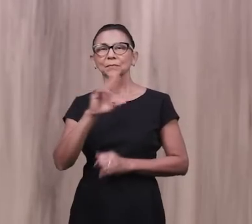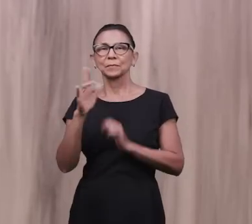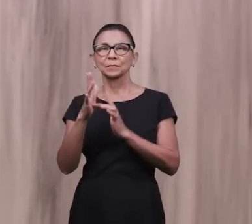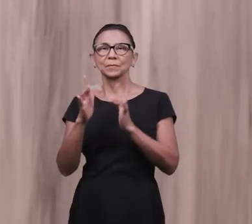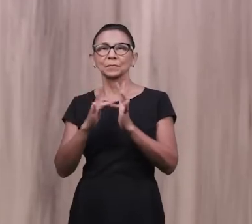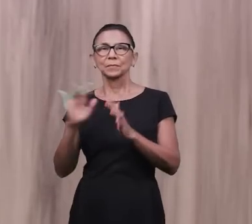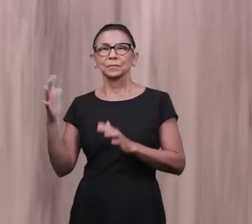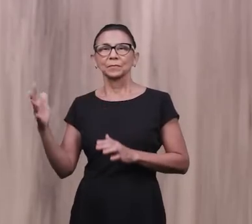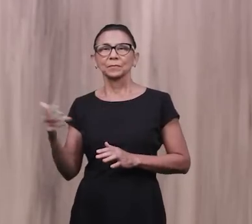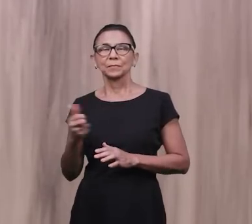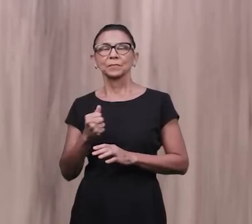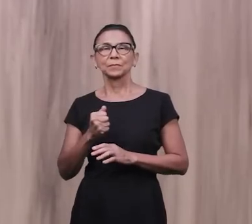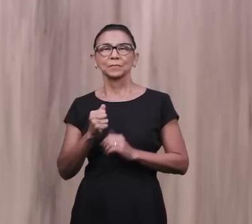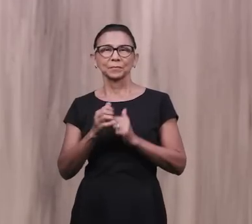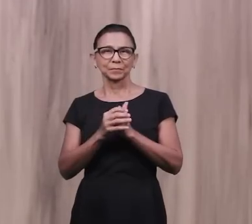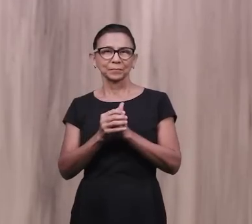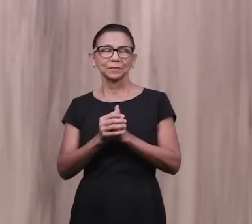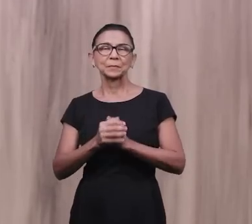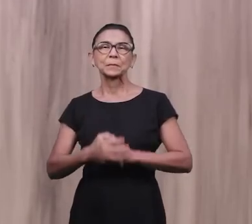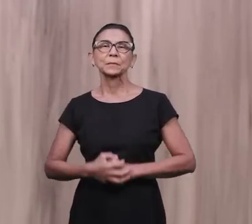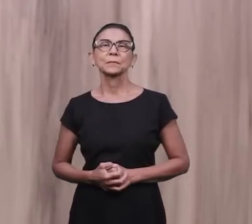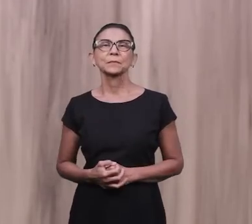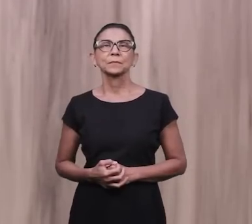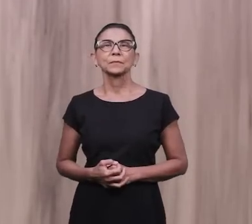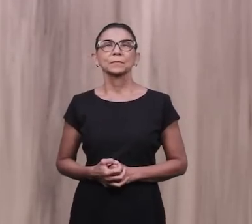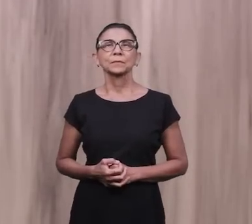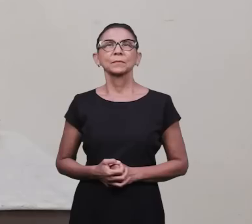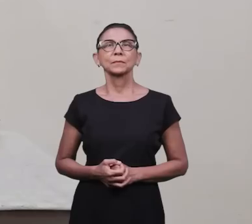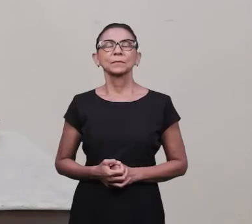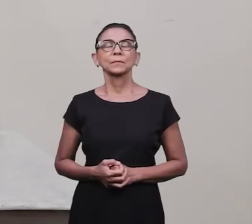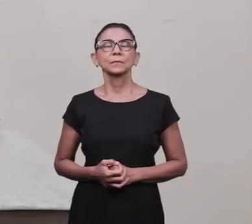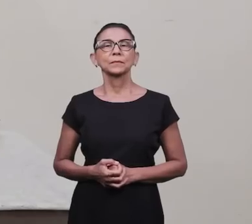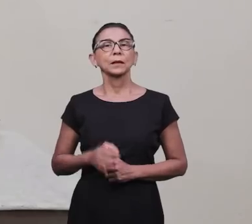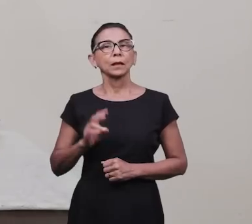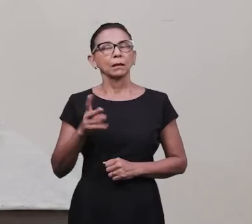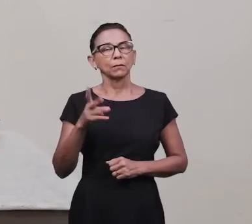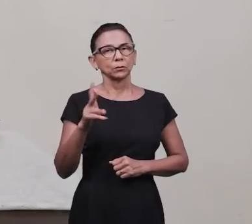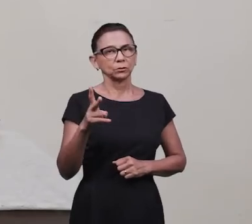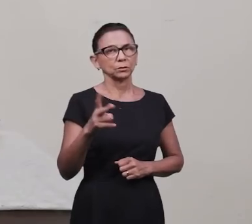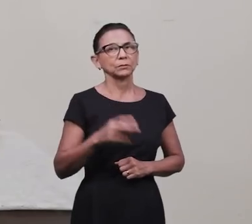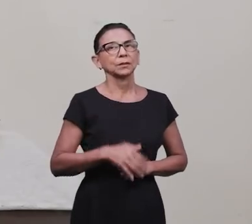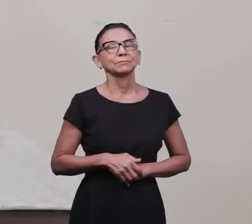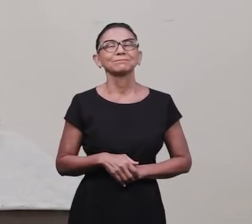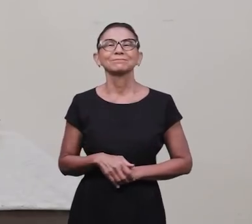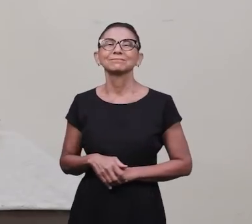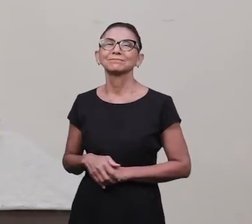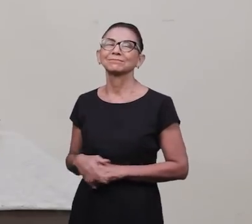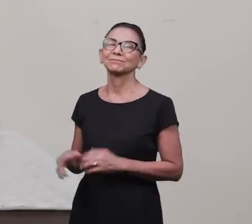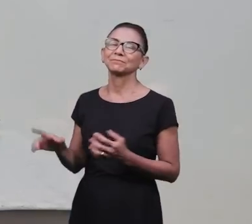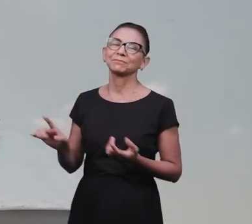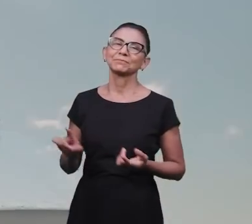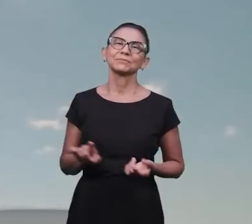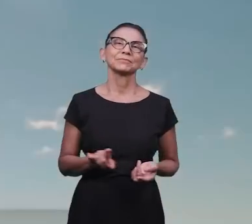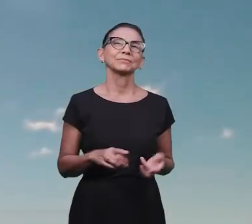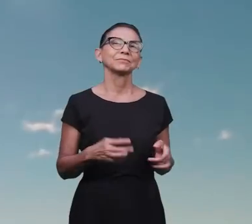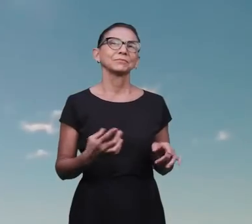e te adoramos assim, meu Deus, em nome do Senhor Jesus. Amém. Vamos estar adorando o Senhor com mais um